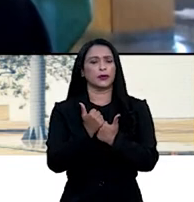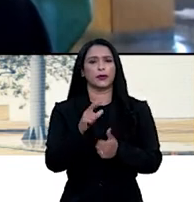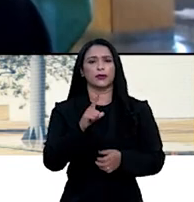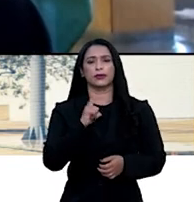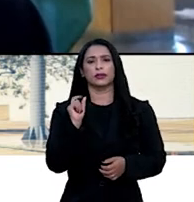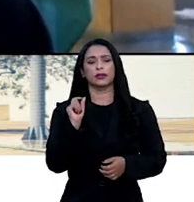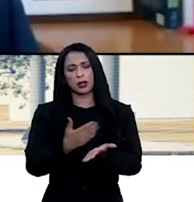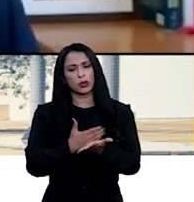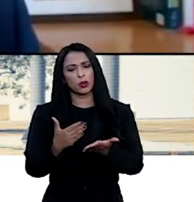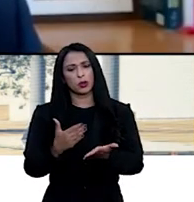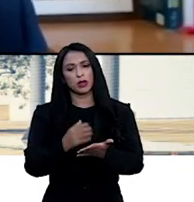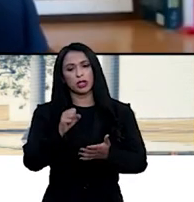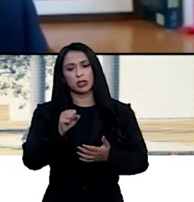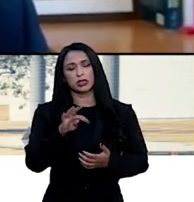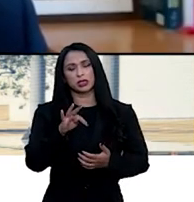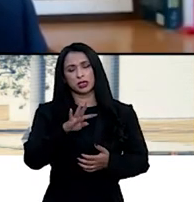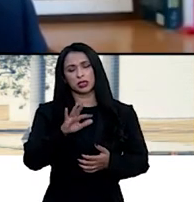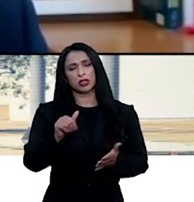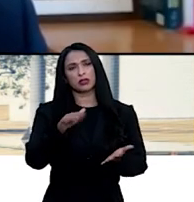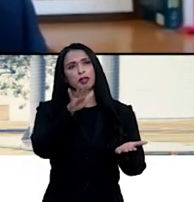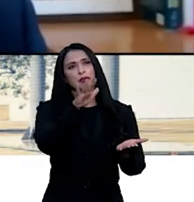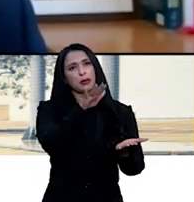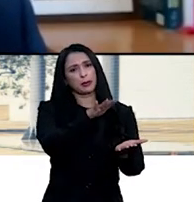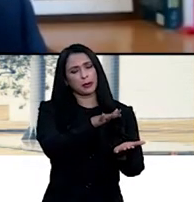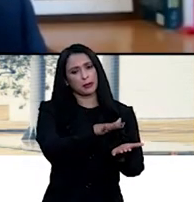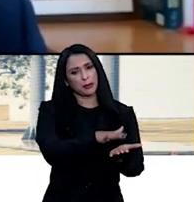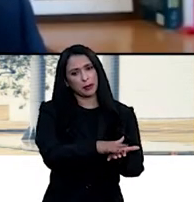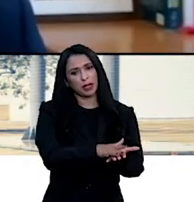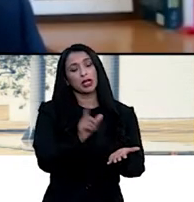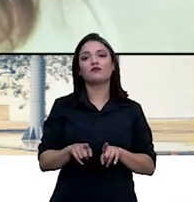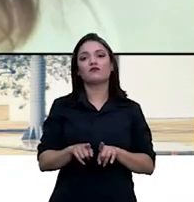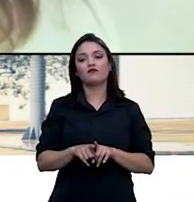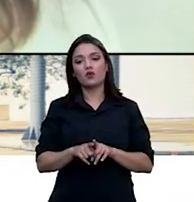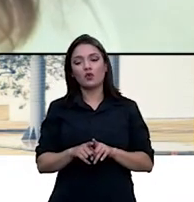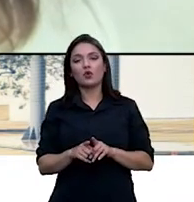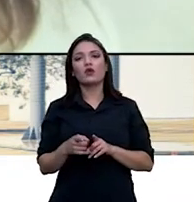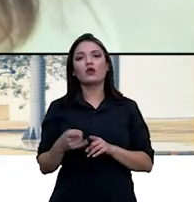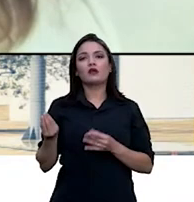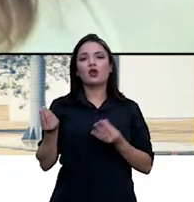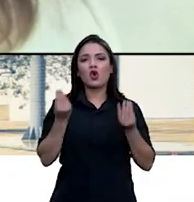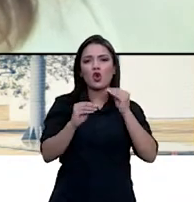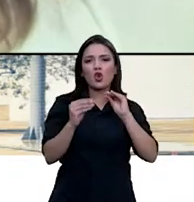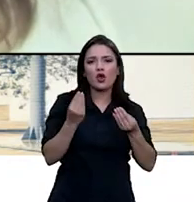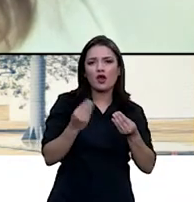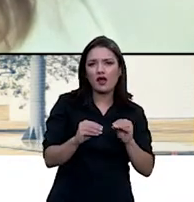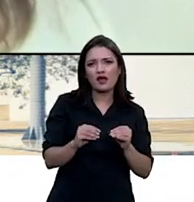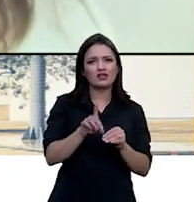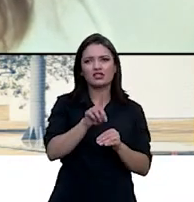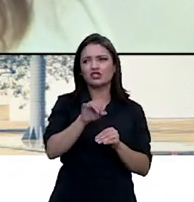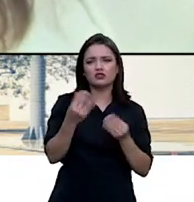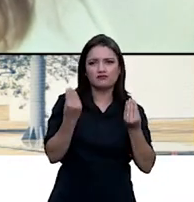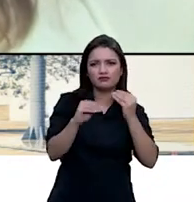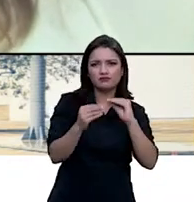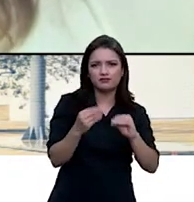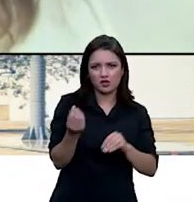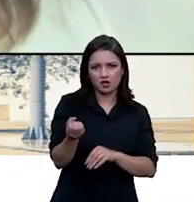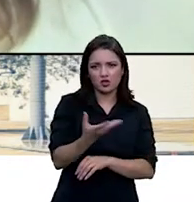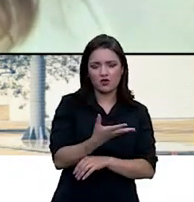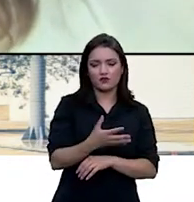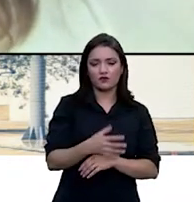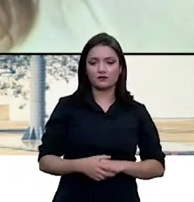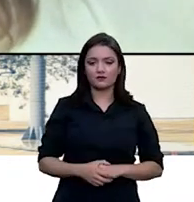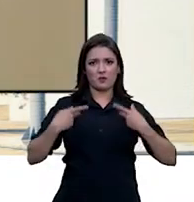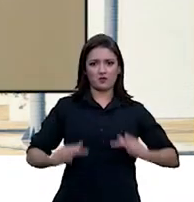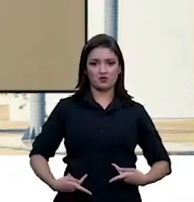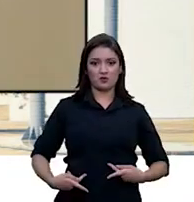com outros órgãos e também com servidores e colaboradores internos para que haja uma aplicação efetiva das